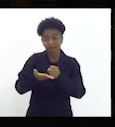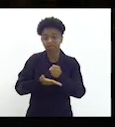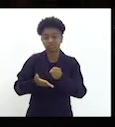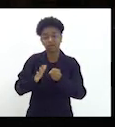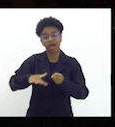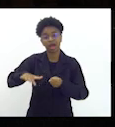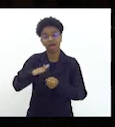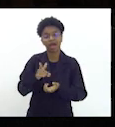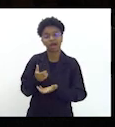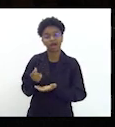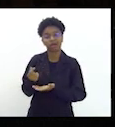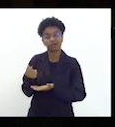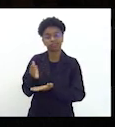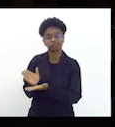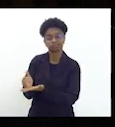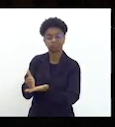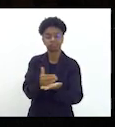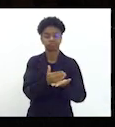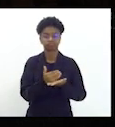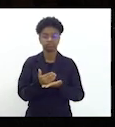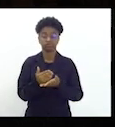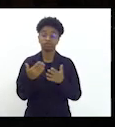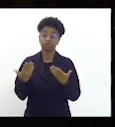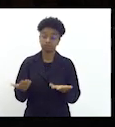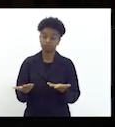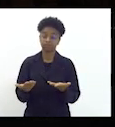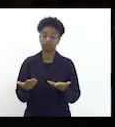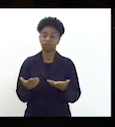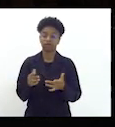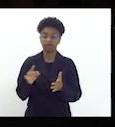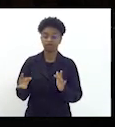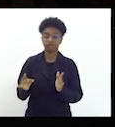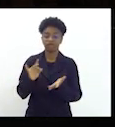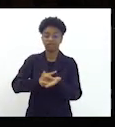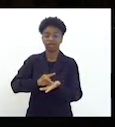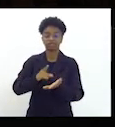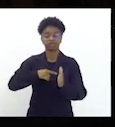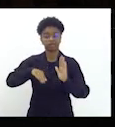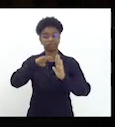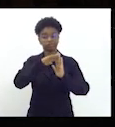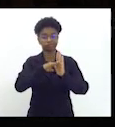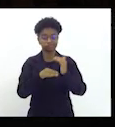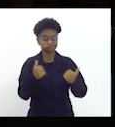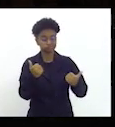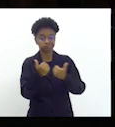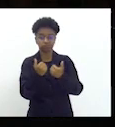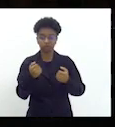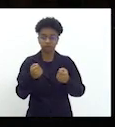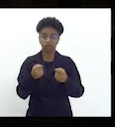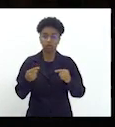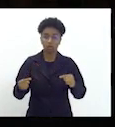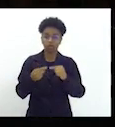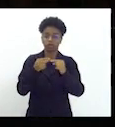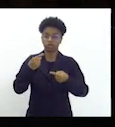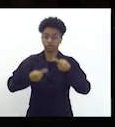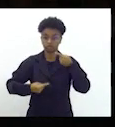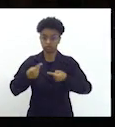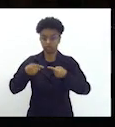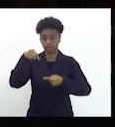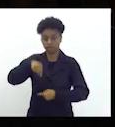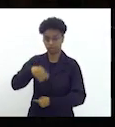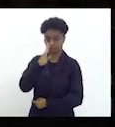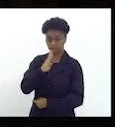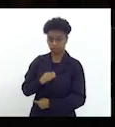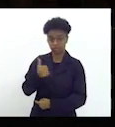e é isso que pauta a discussão que toma conta do Brasil desse